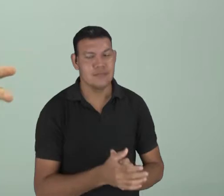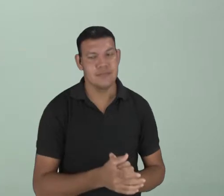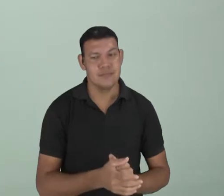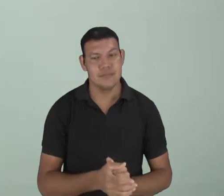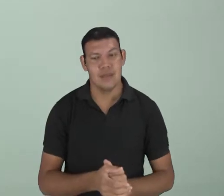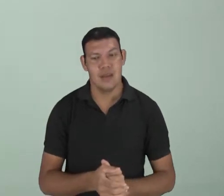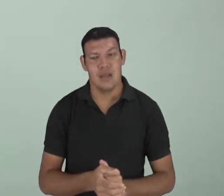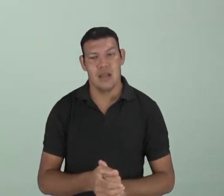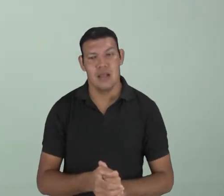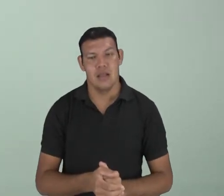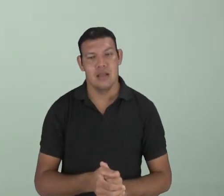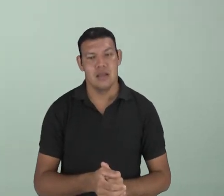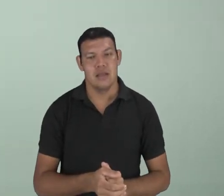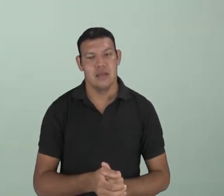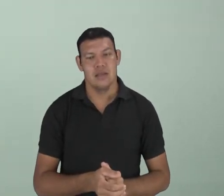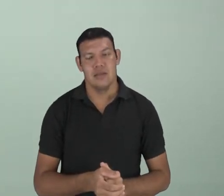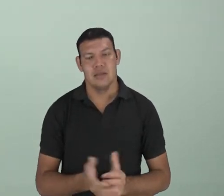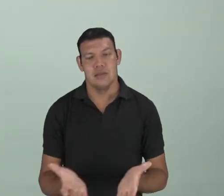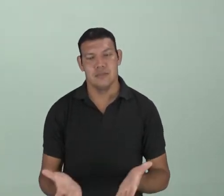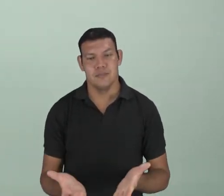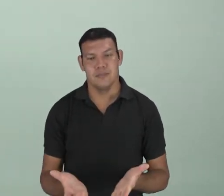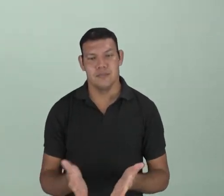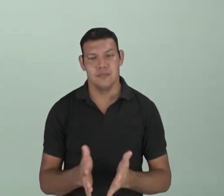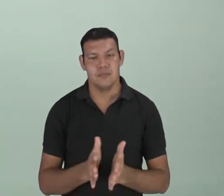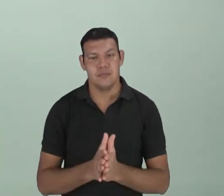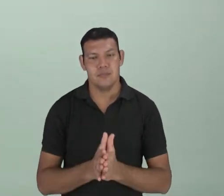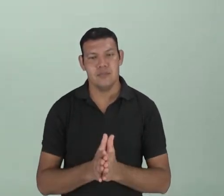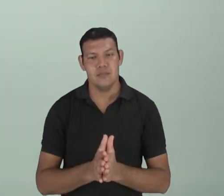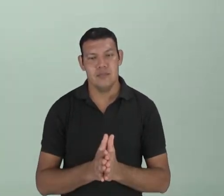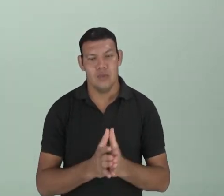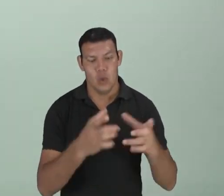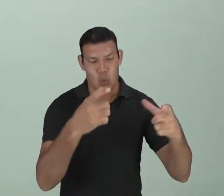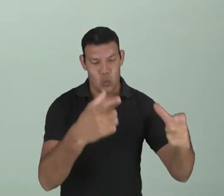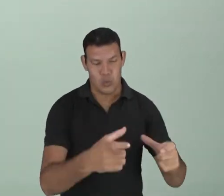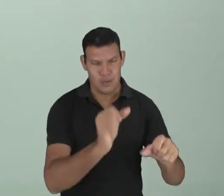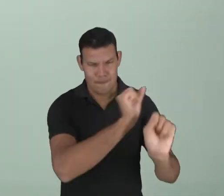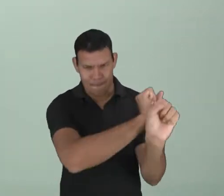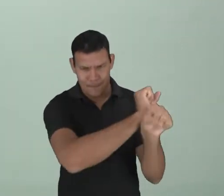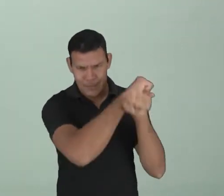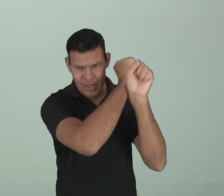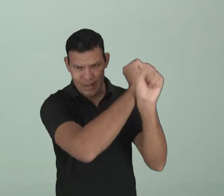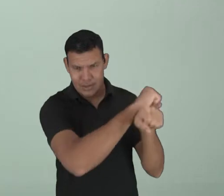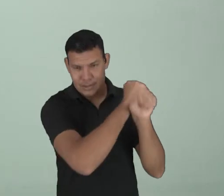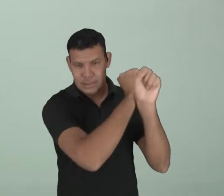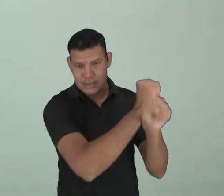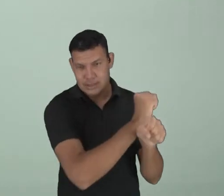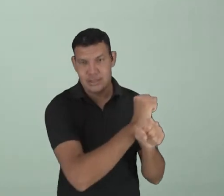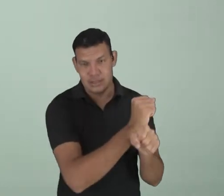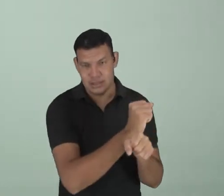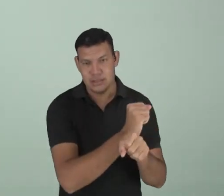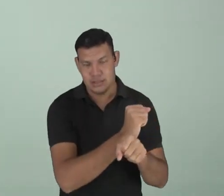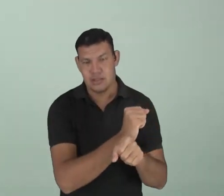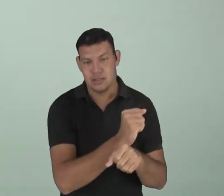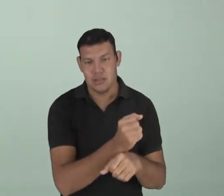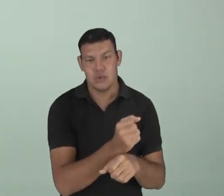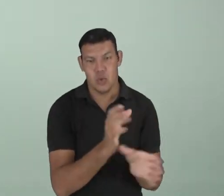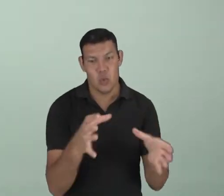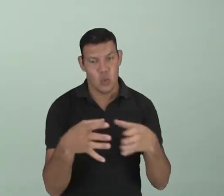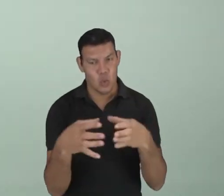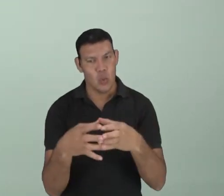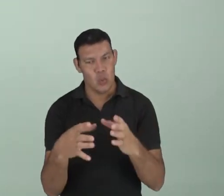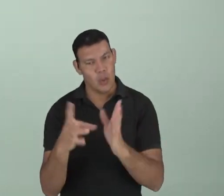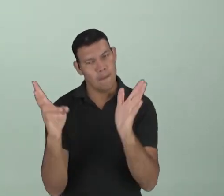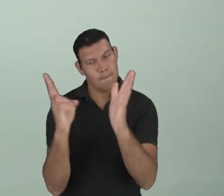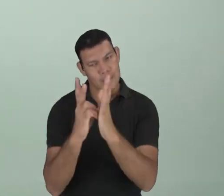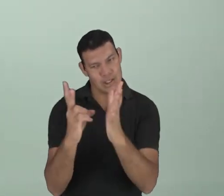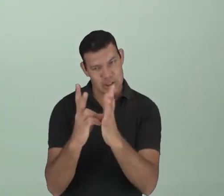todo esse dentro desses quilombos e também dos povos indígenas, certo? Dos agrupamentos de